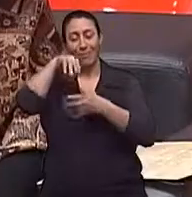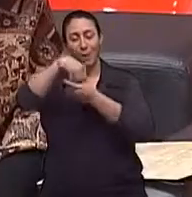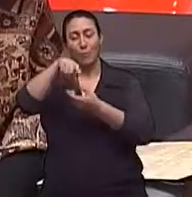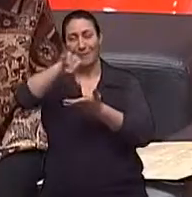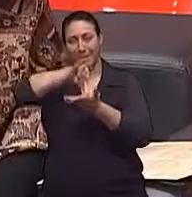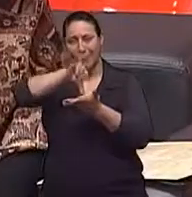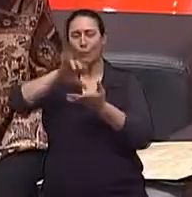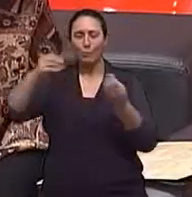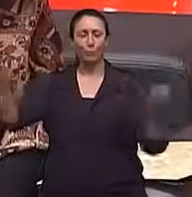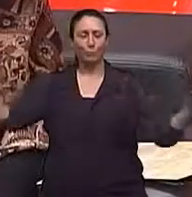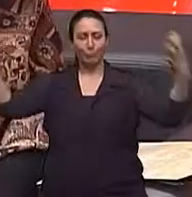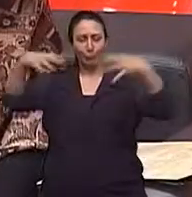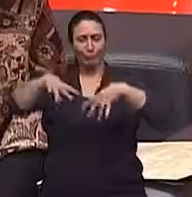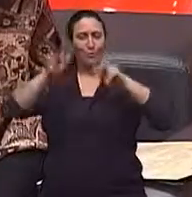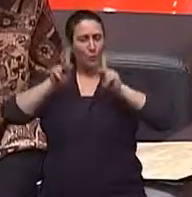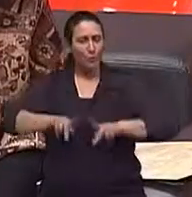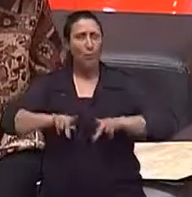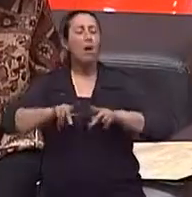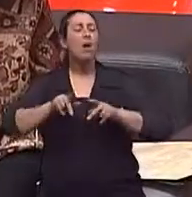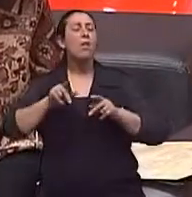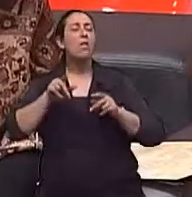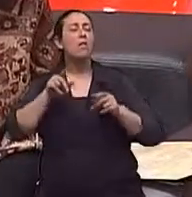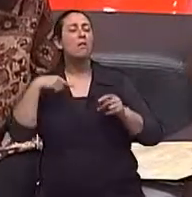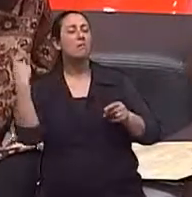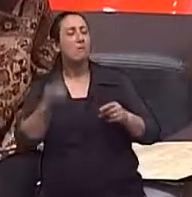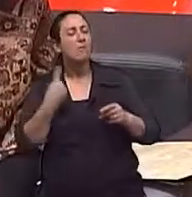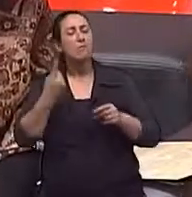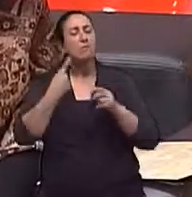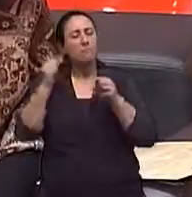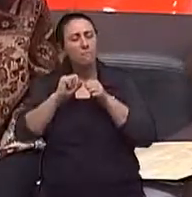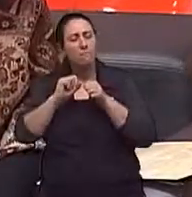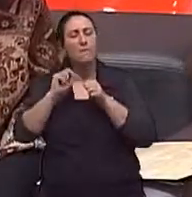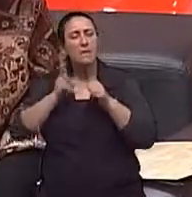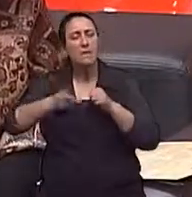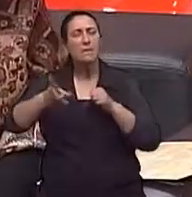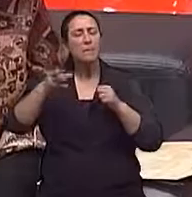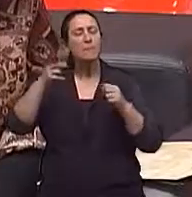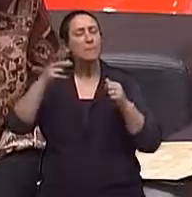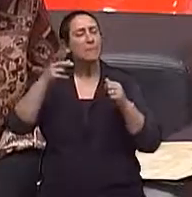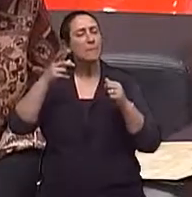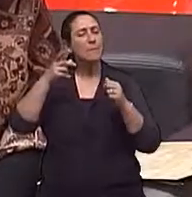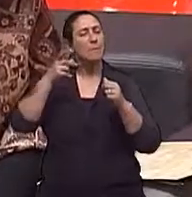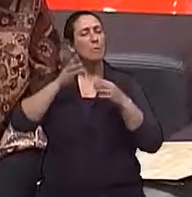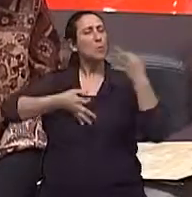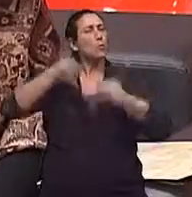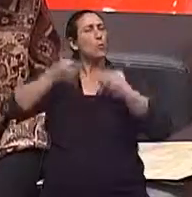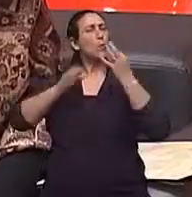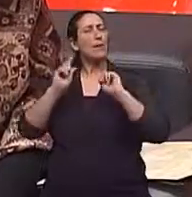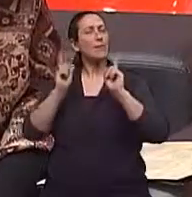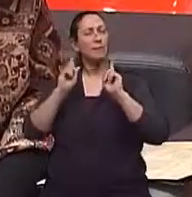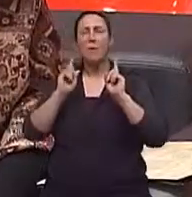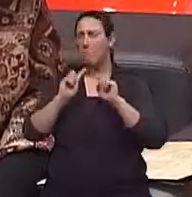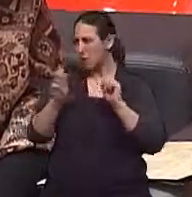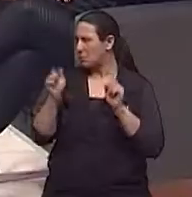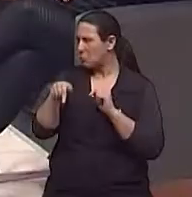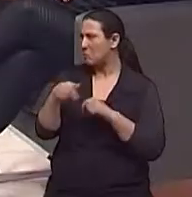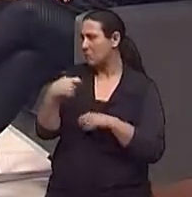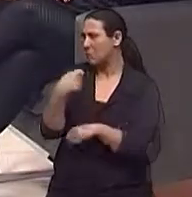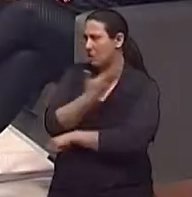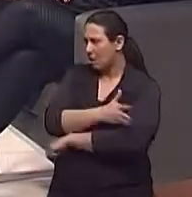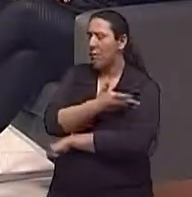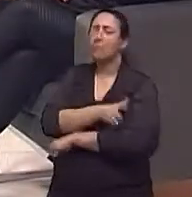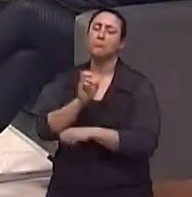lá possam fazer também uma escuta sem um julgamento na tem um pré-julgamento isso precisa de treinamento